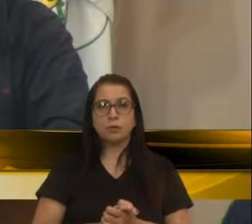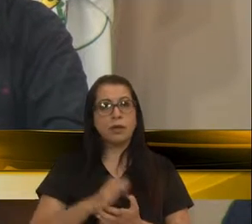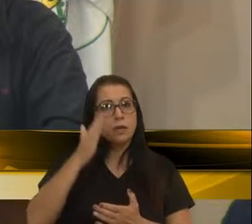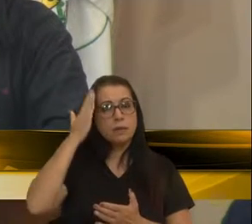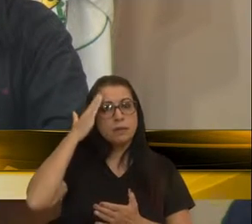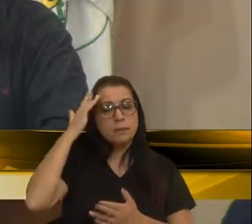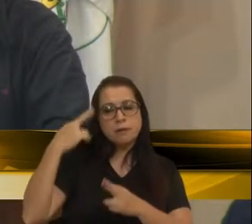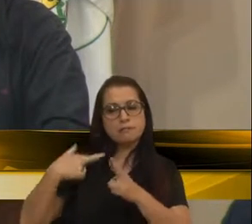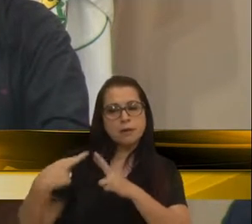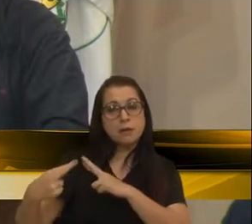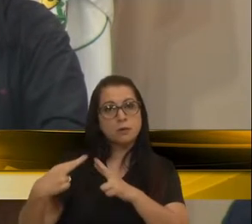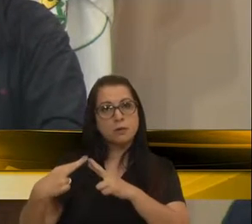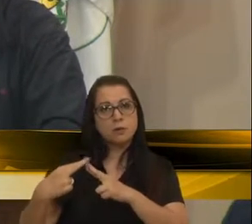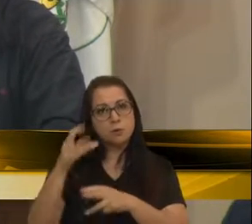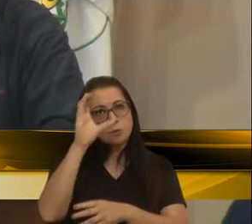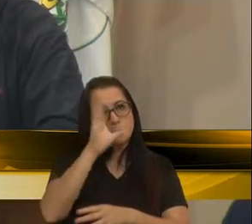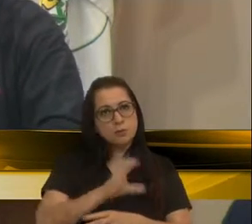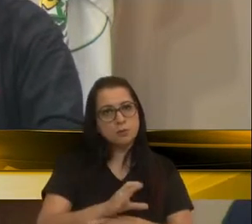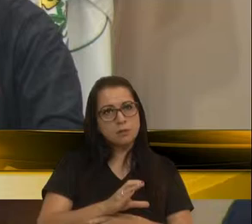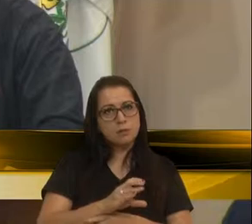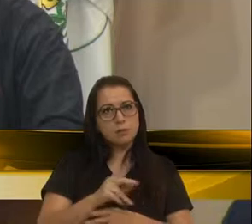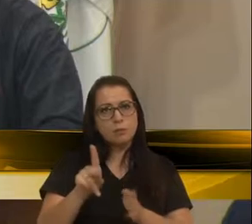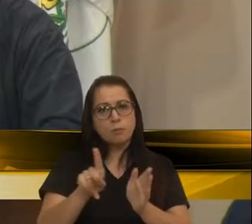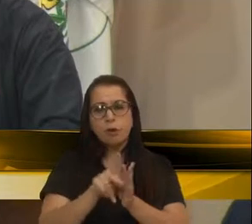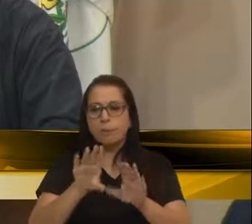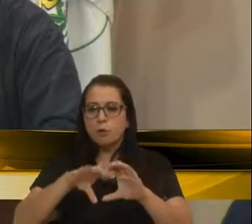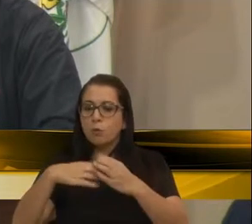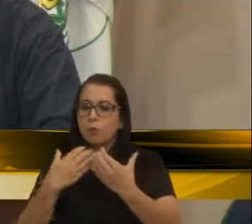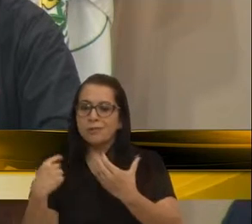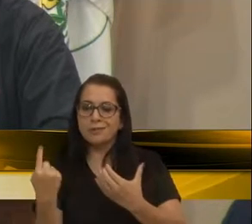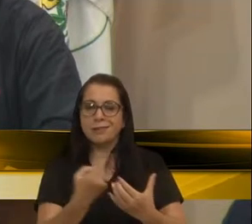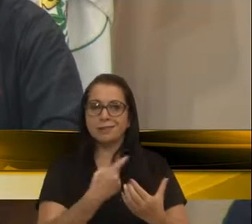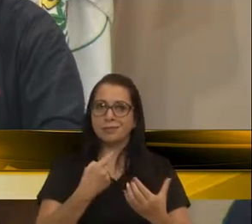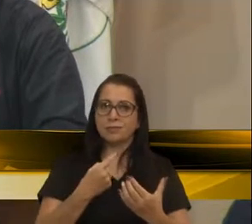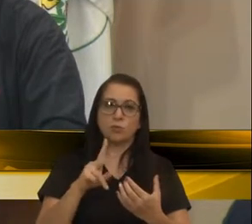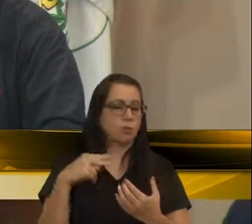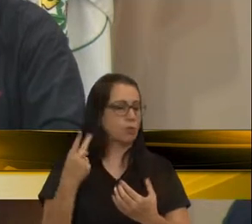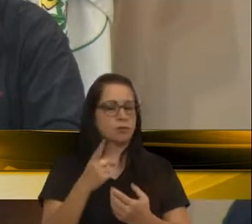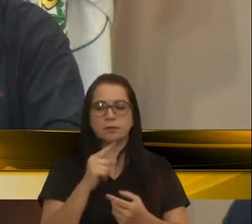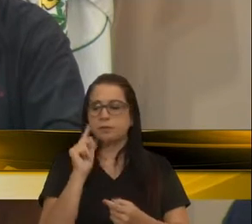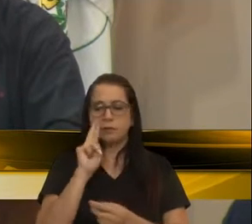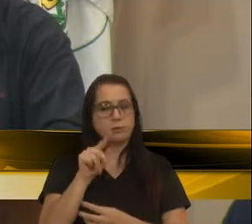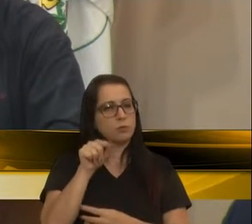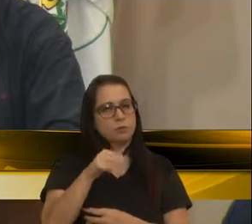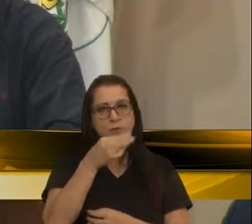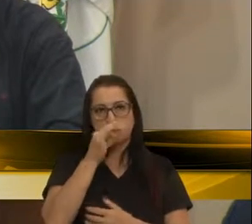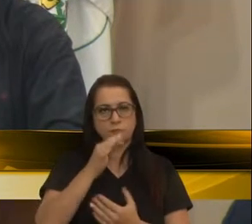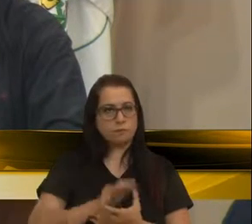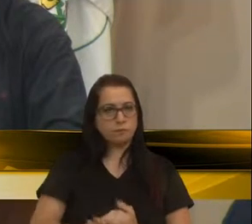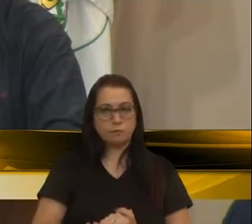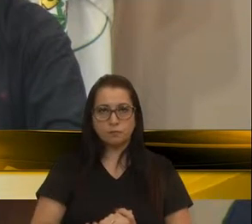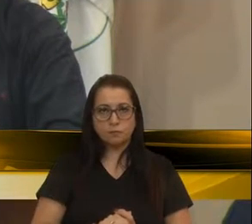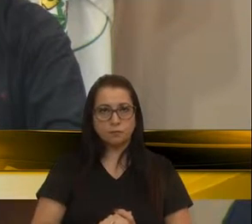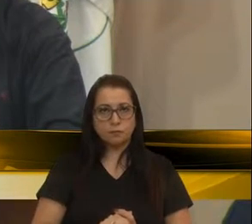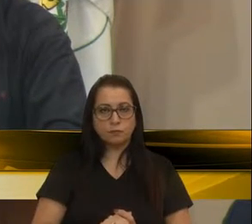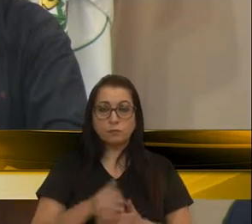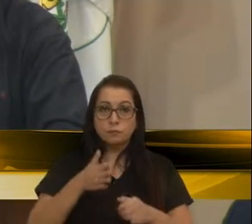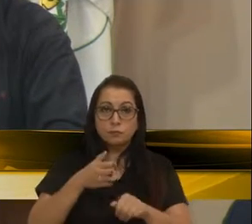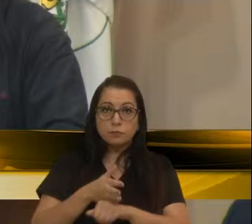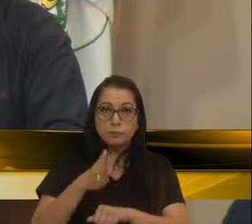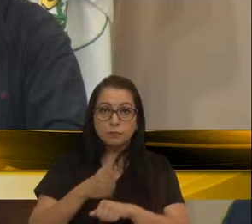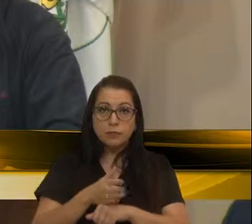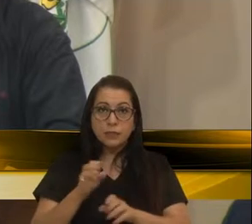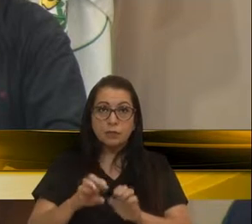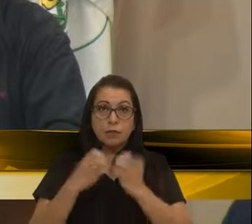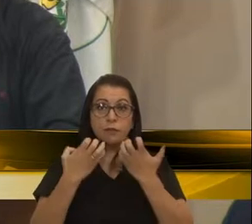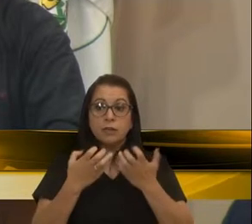se relacionar com os cidadãos e com a sua própria comunidade, o que nós não encontramos em Caxias do Sul. É participar dos